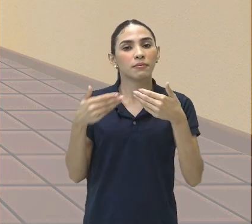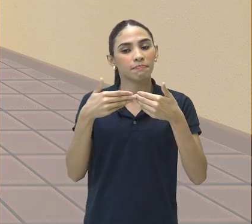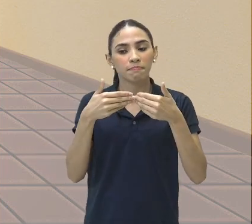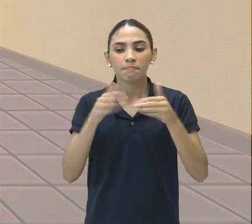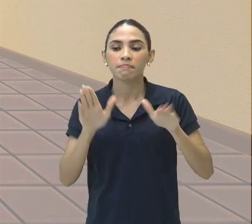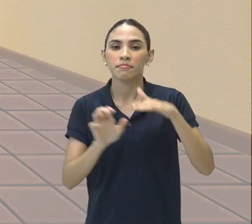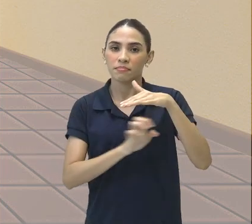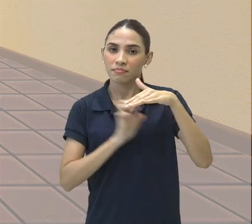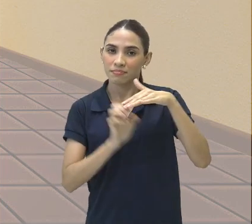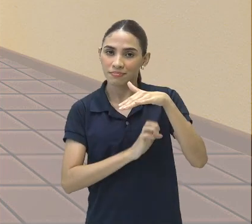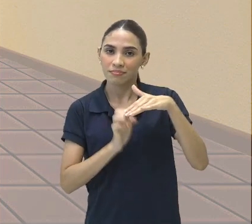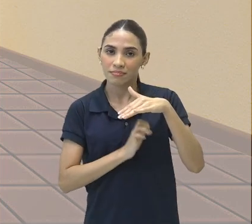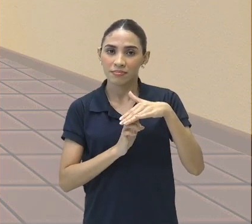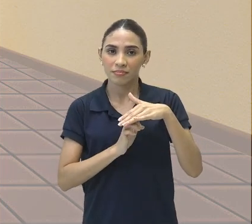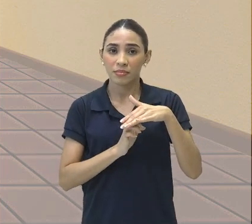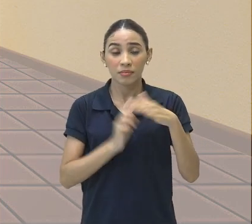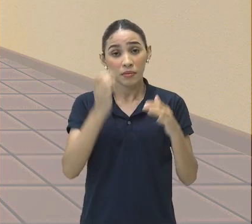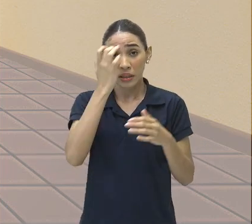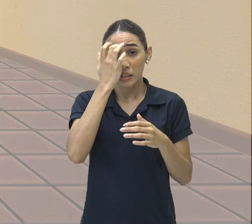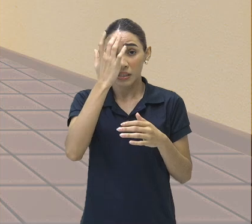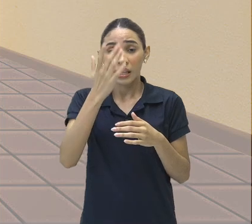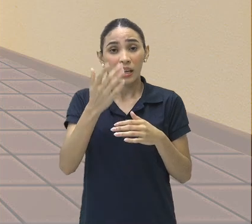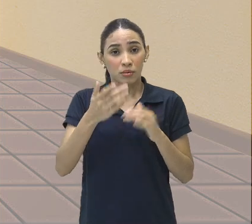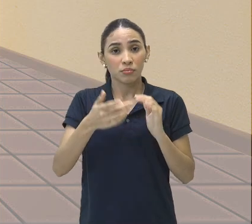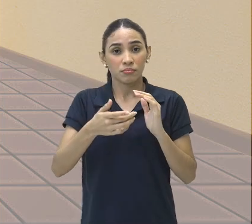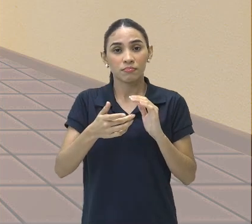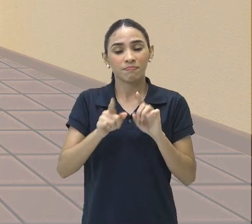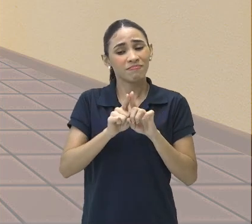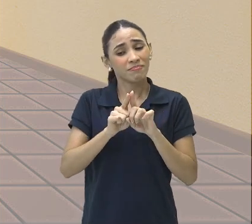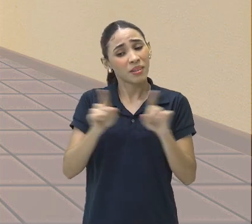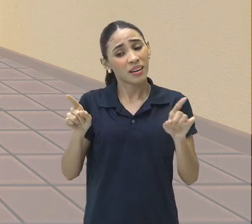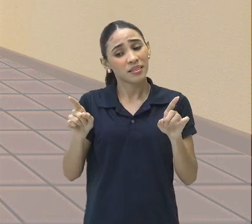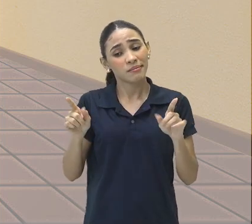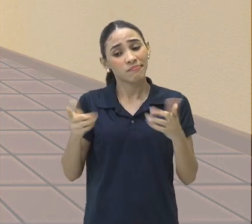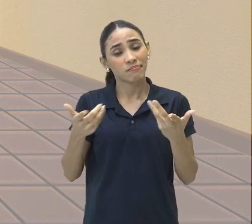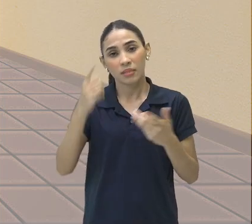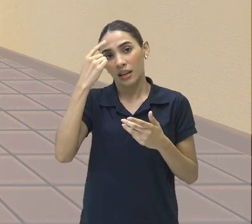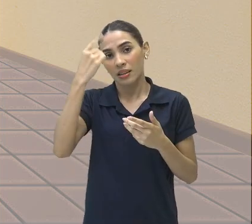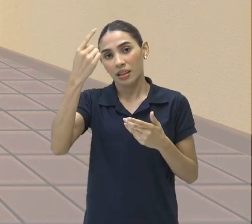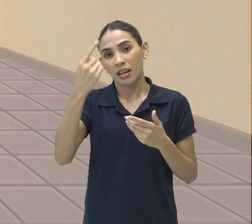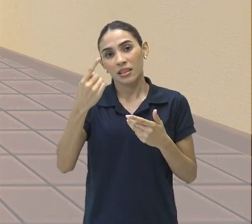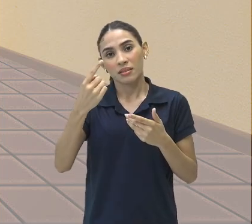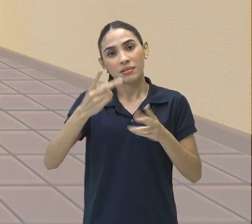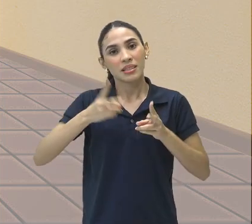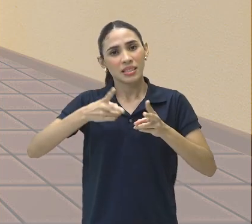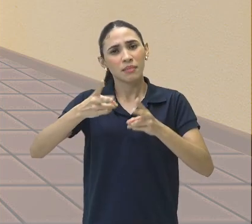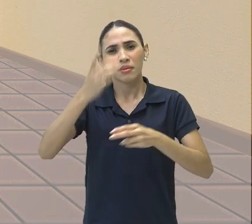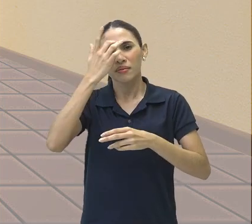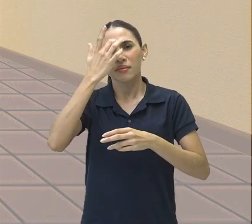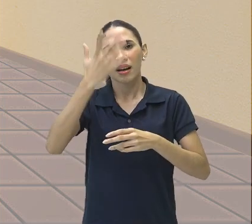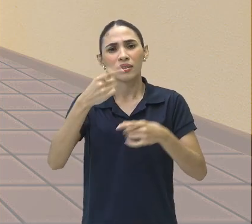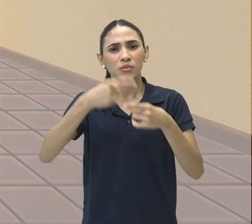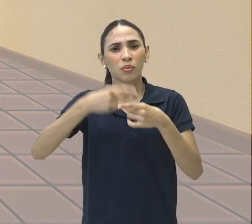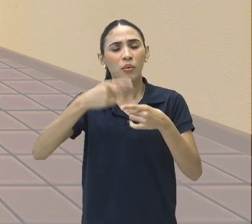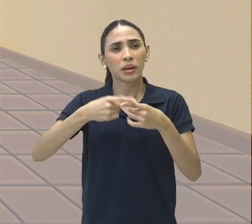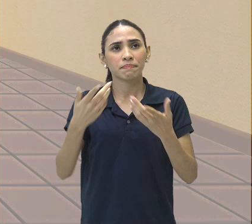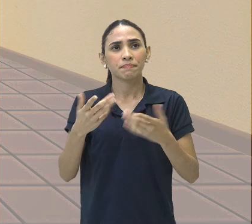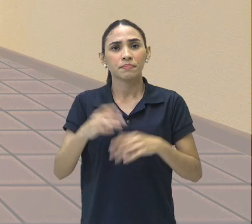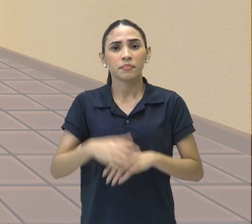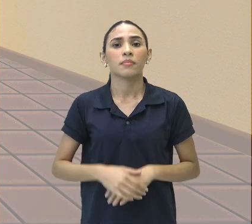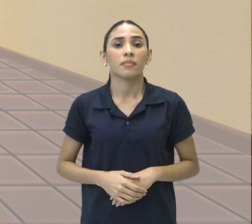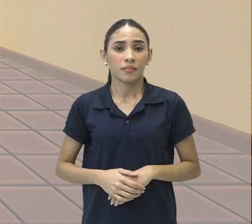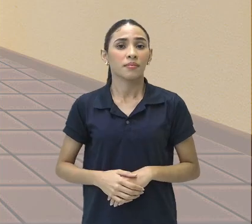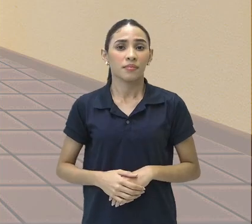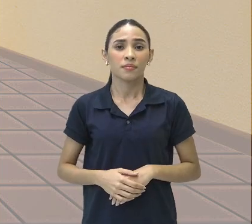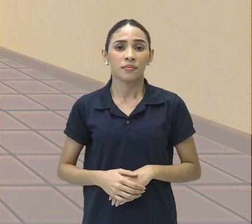empresa. Foi facilitado recentemente, né, mas a ideia é sempre ser um pouco mais fácil, né? Tanto é que